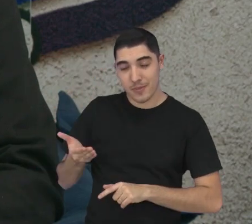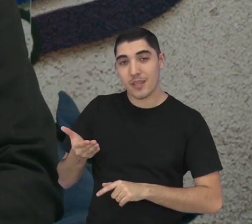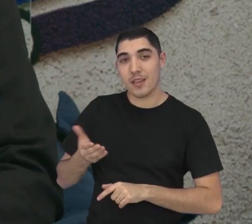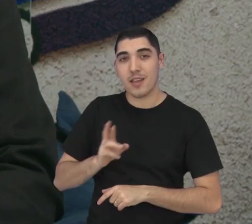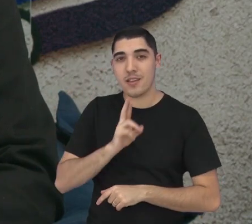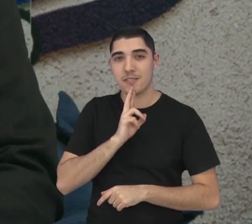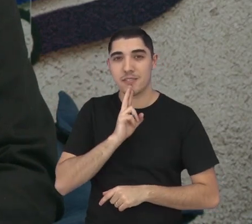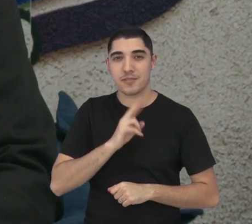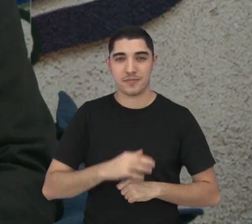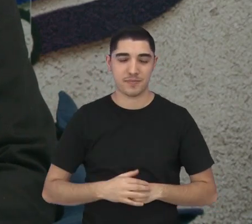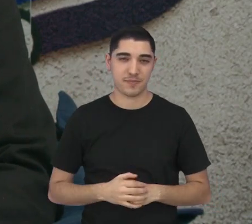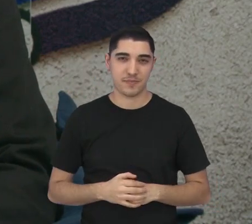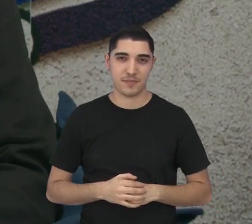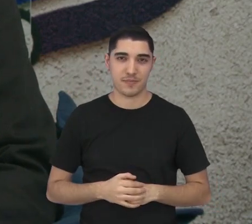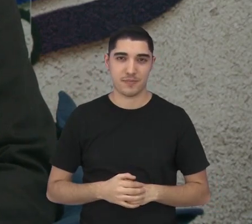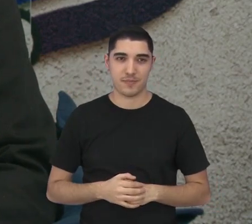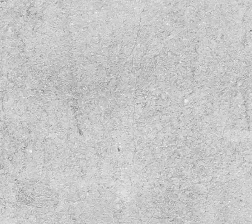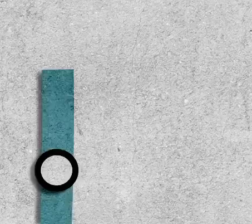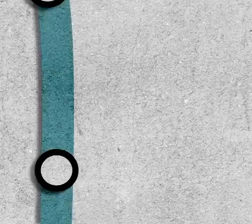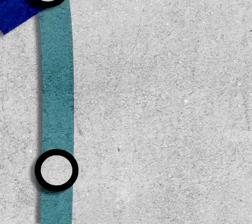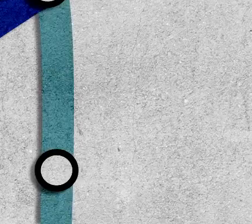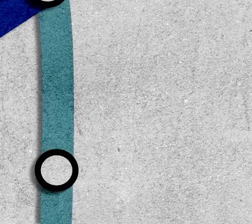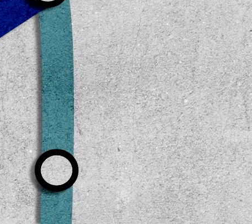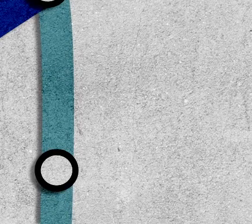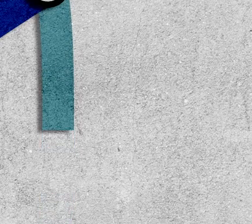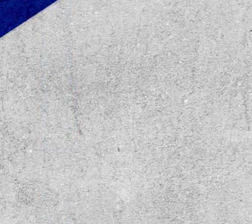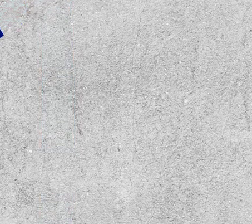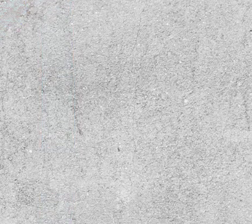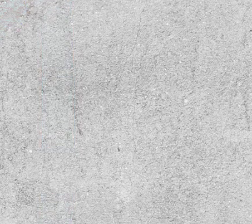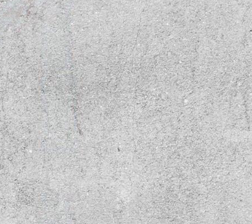do conhecimento com a Rafaele Franco.